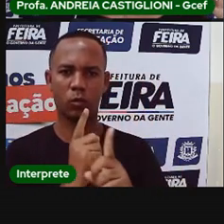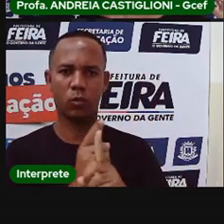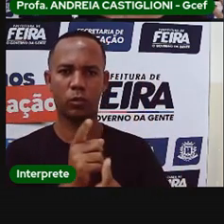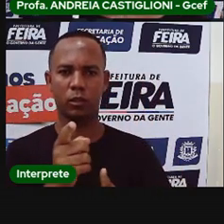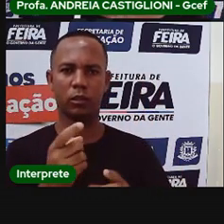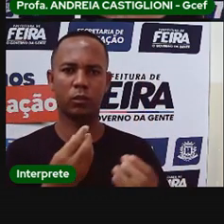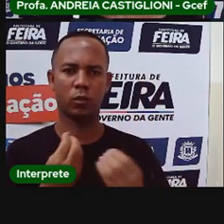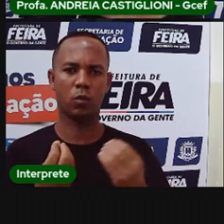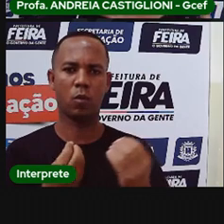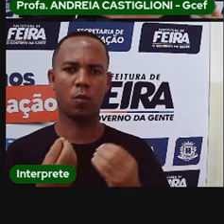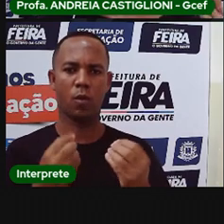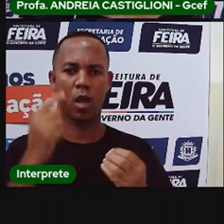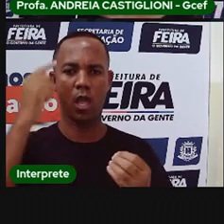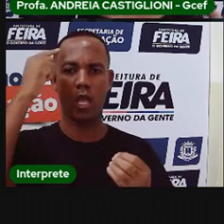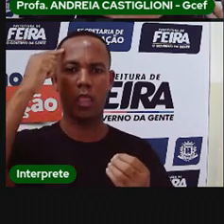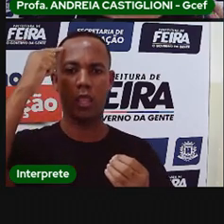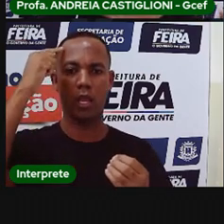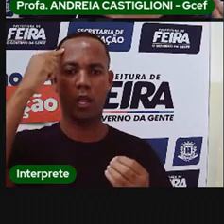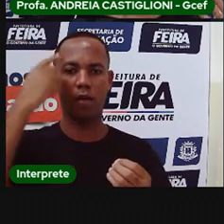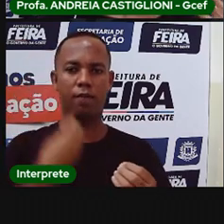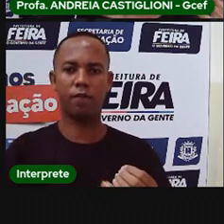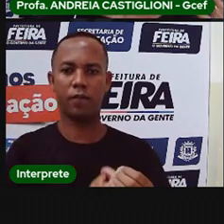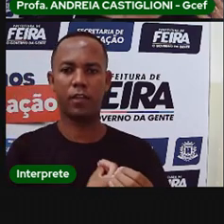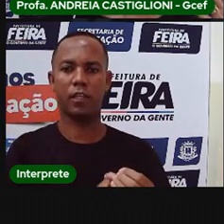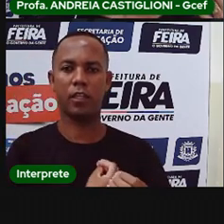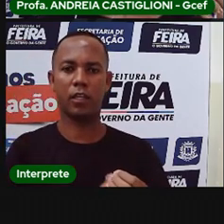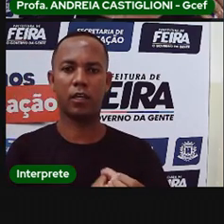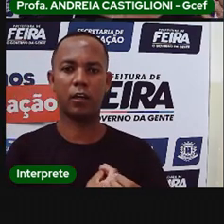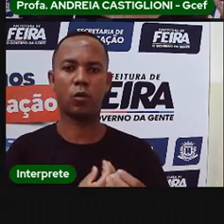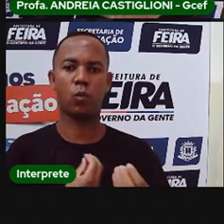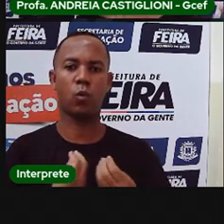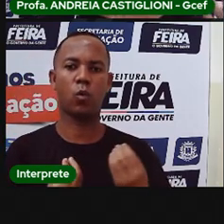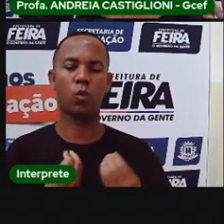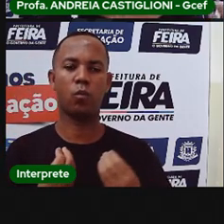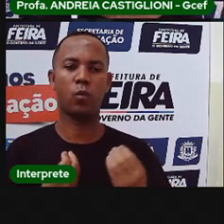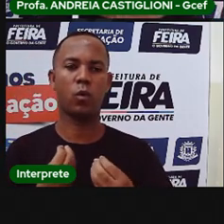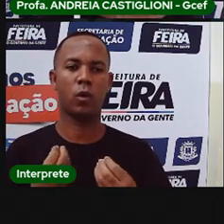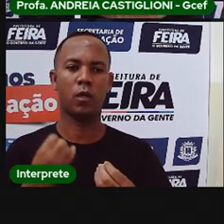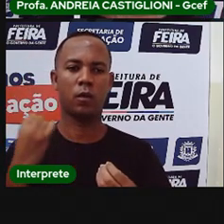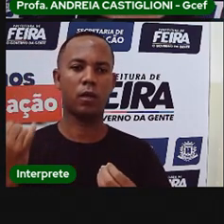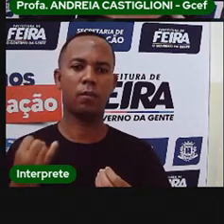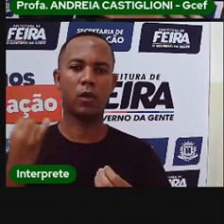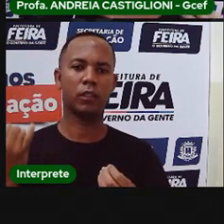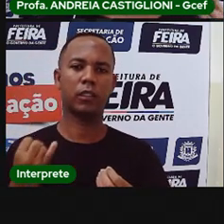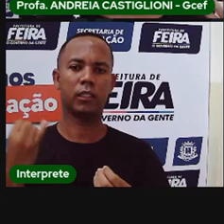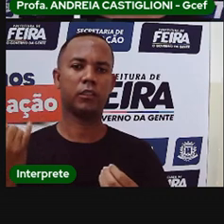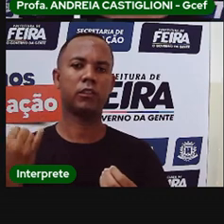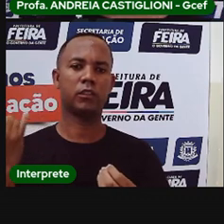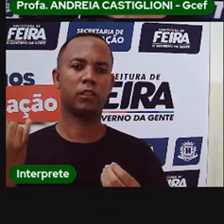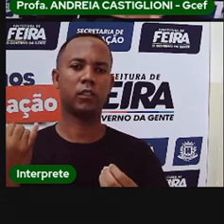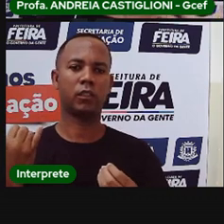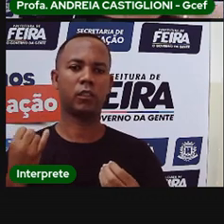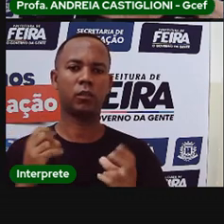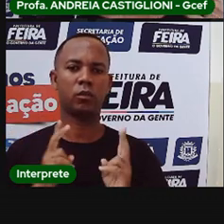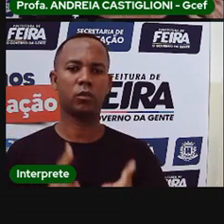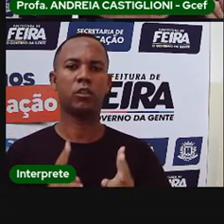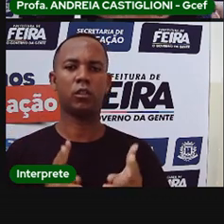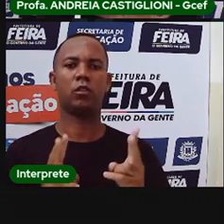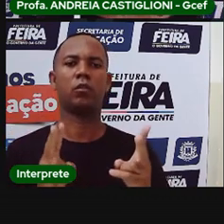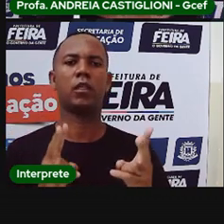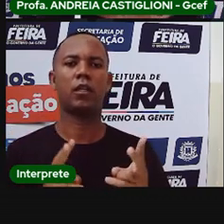essa mesma ideia da vida como algo importante para ser mantida, né?